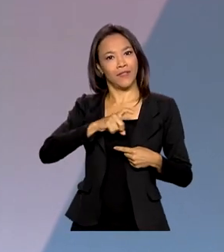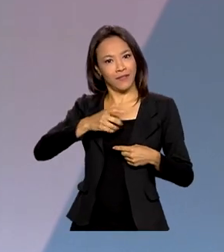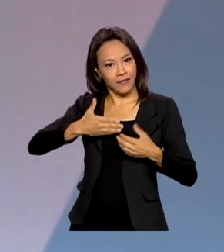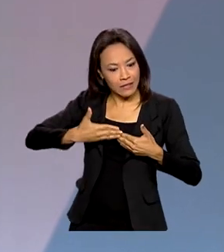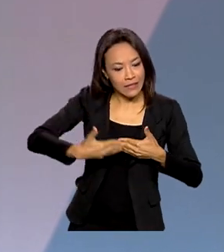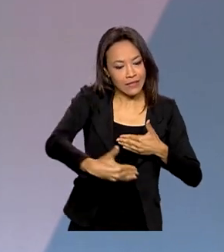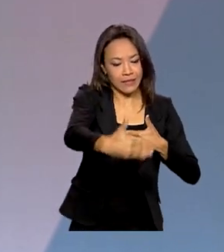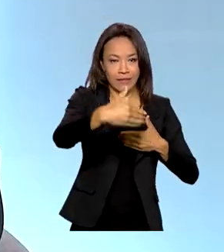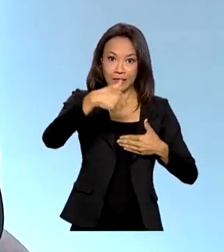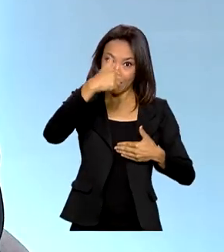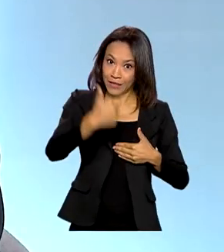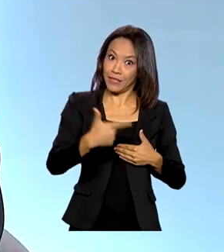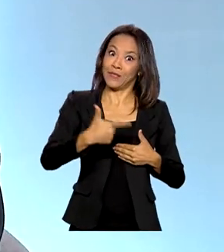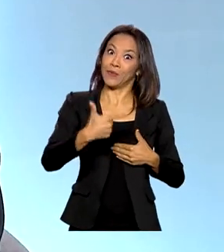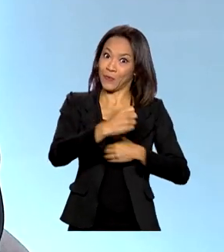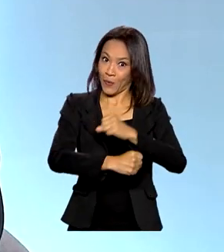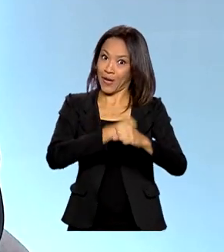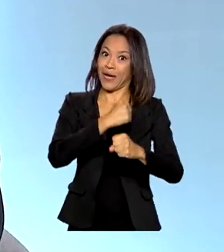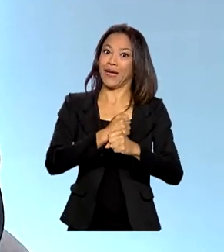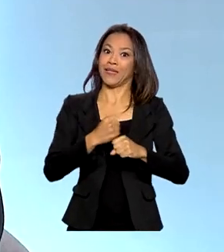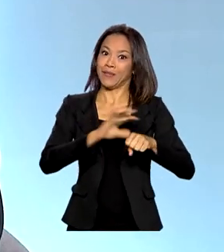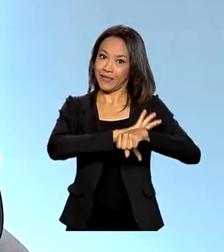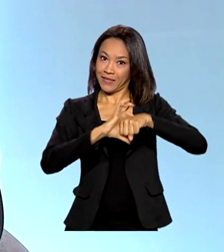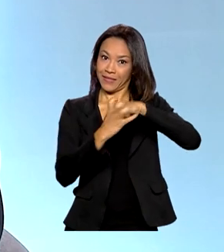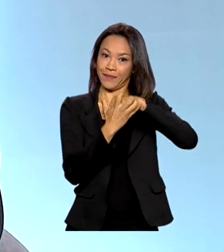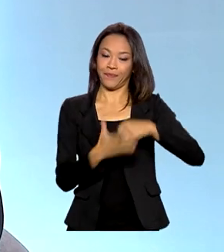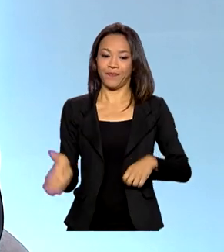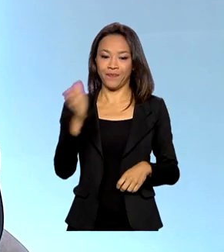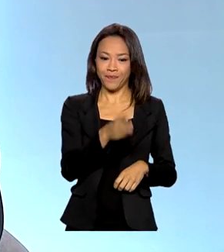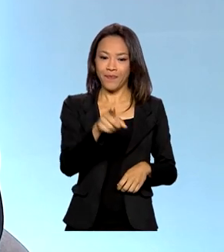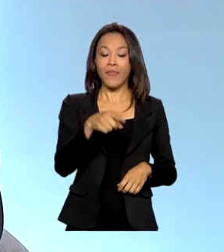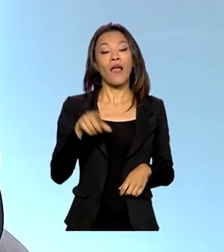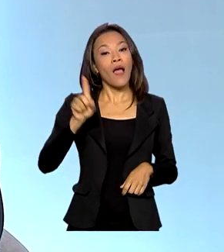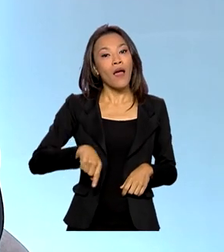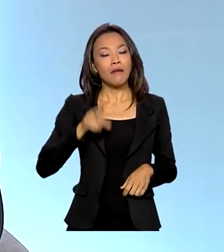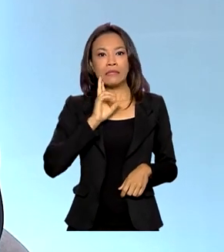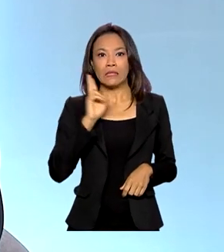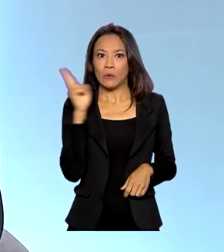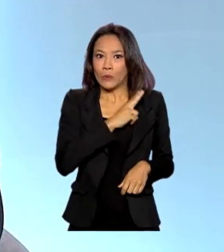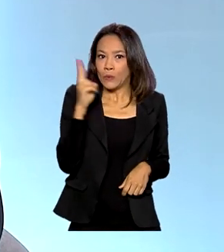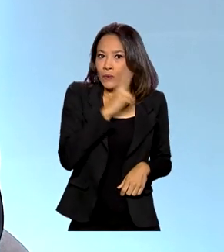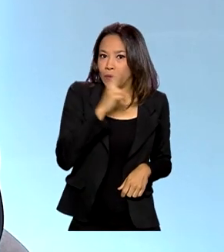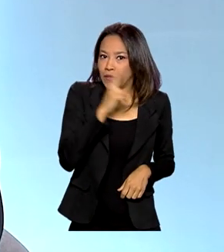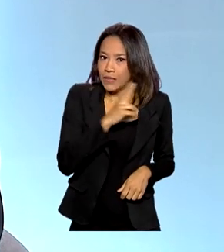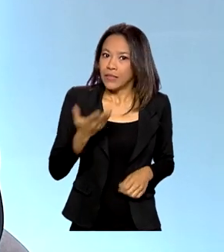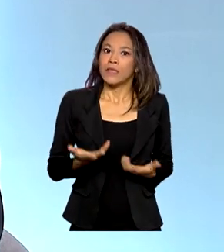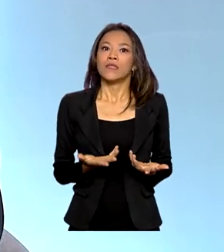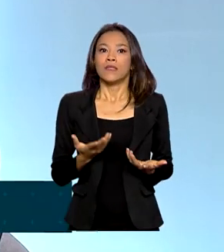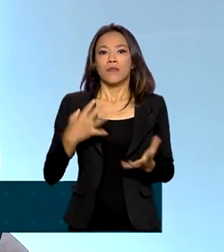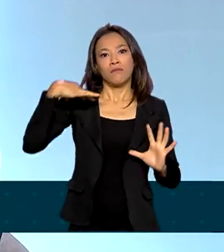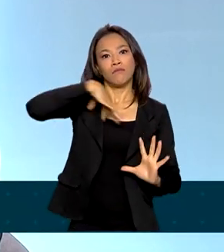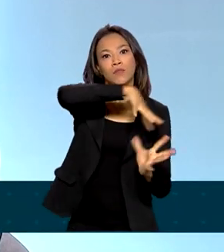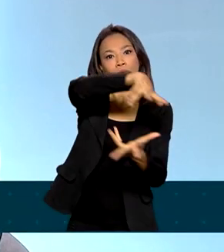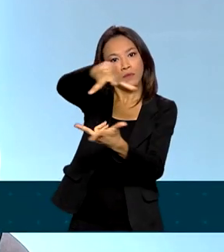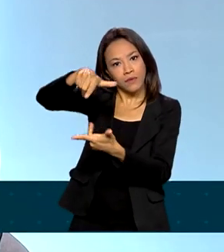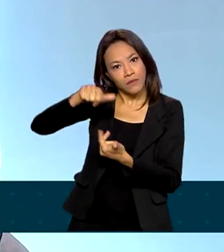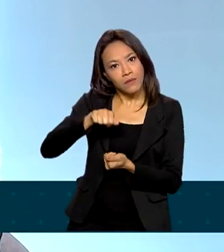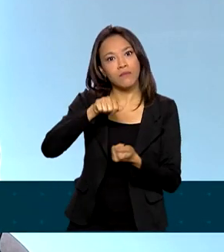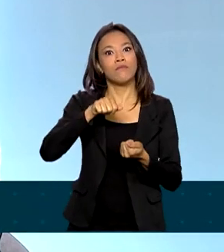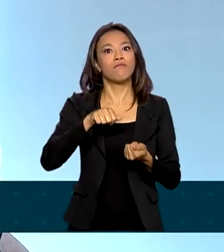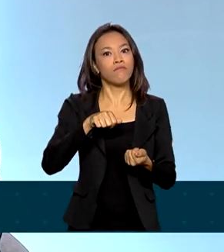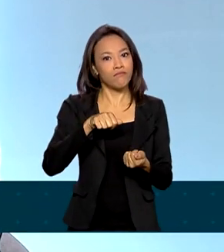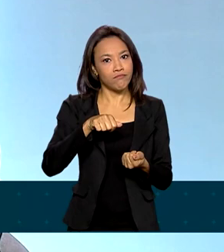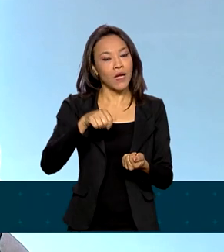segundo ano da pandemia? Bom, é uma emergência sanitária de importância internacional, criou uma pressão